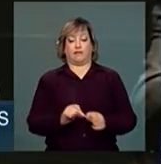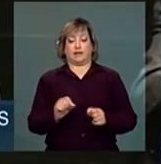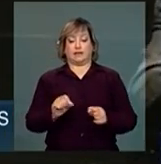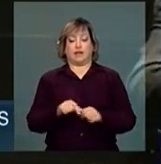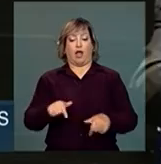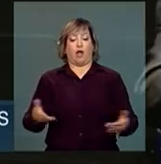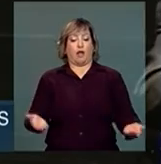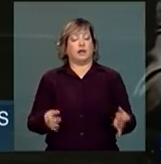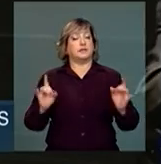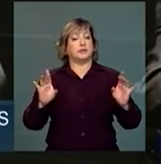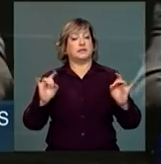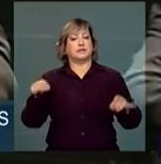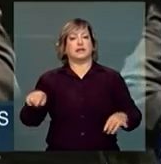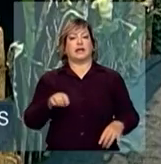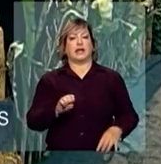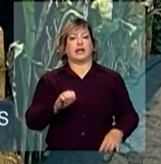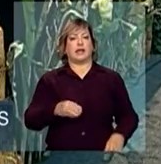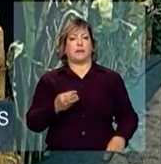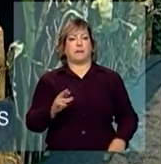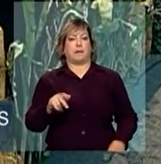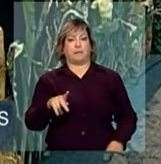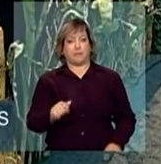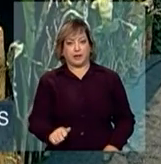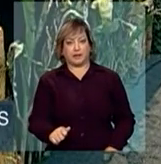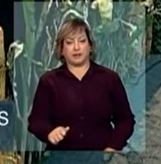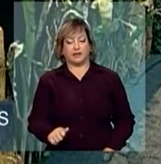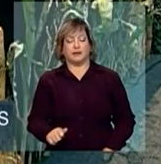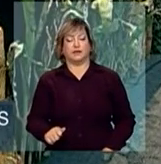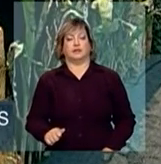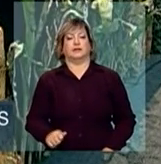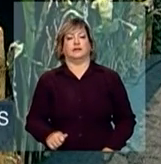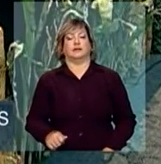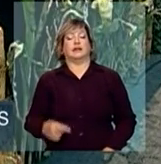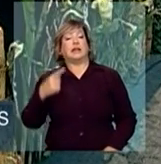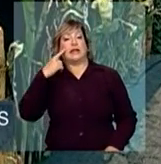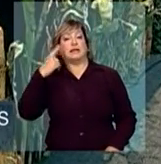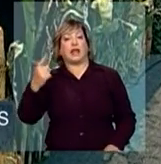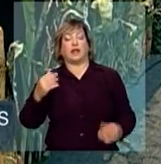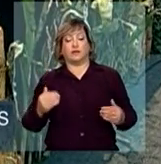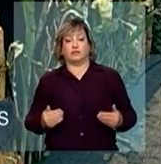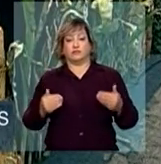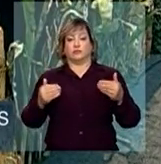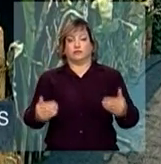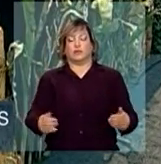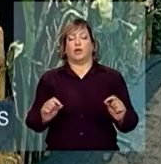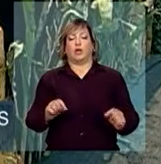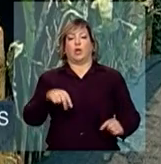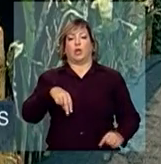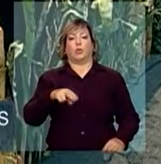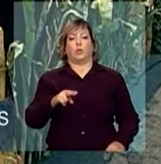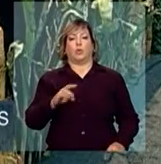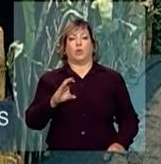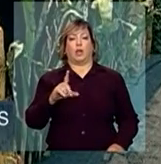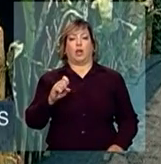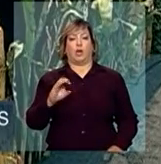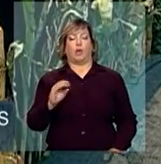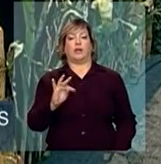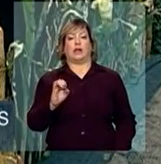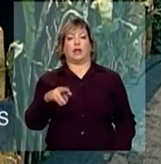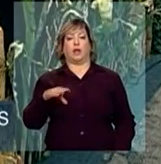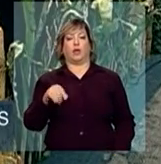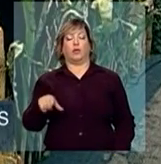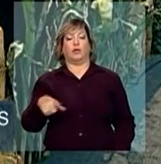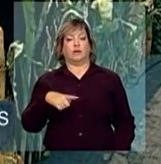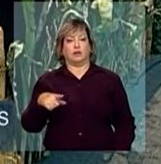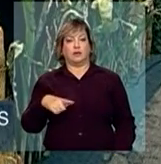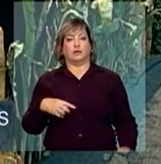com a Embrapa, né, Maurício? Onde nós estamos avançando com a ideia de um núcleo técnico de governança fundiária, com o